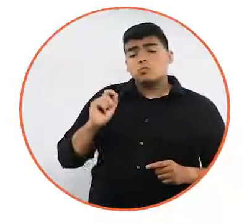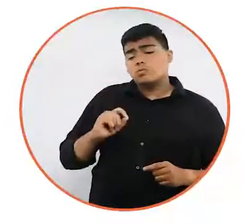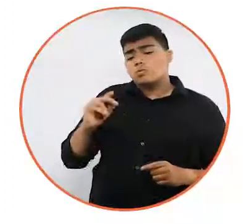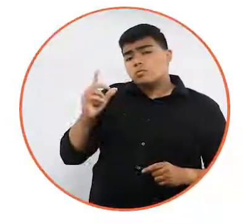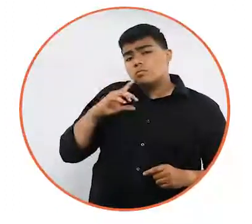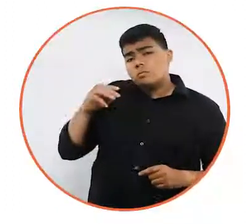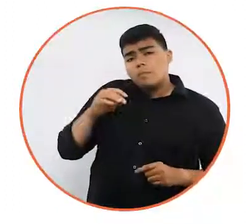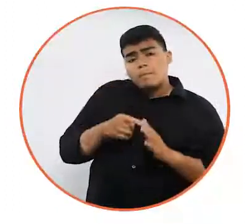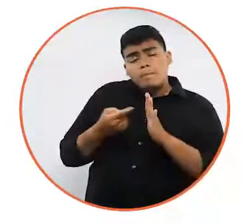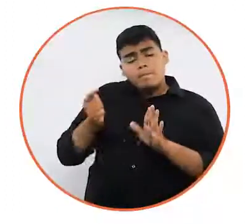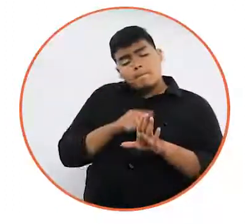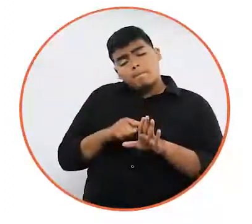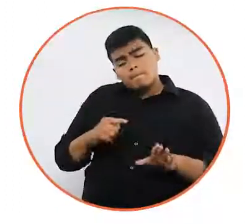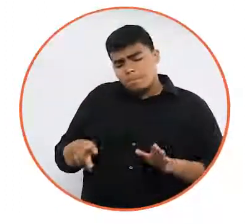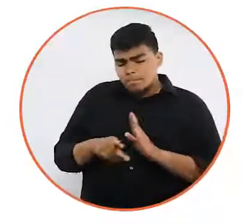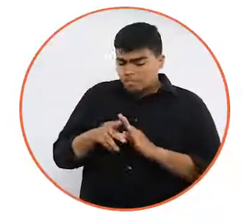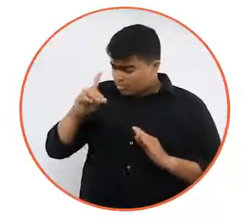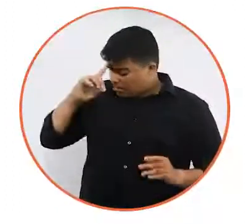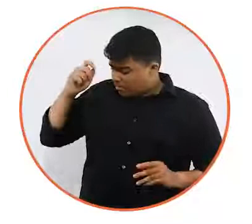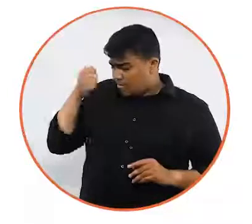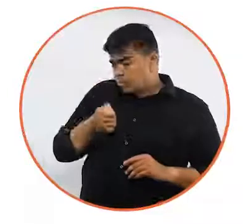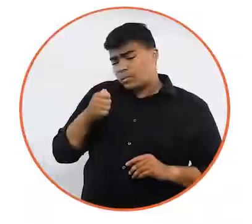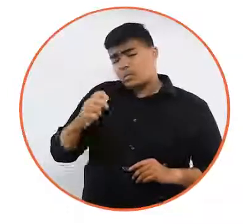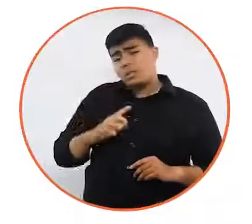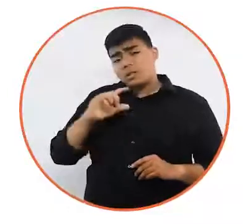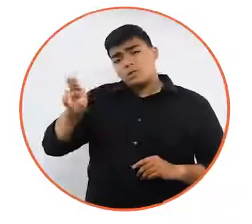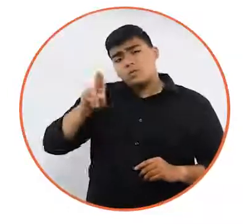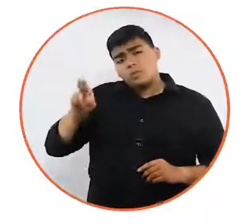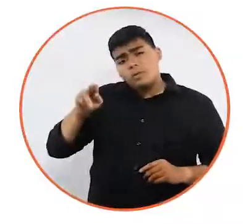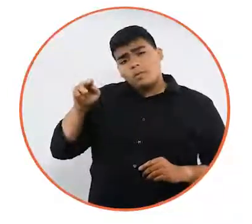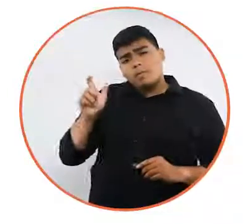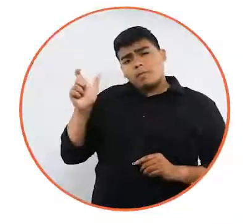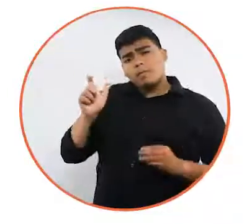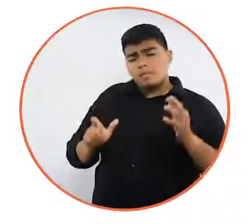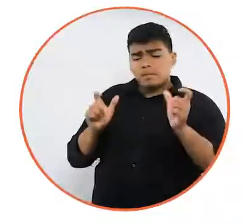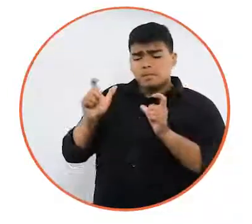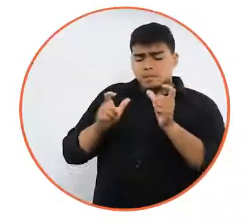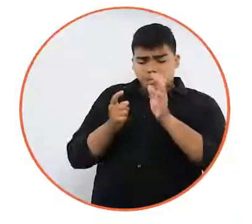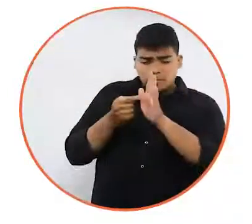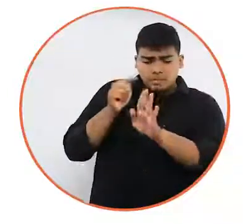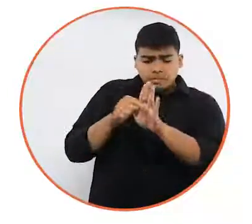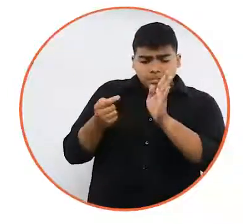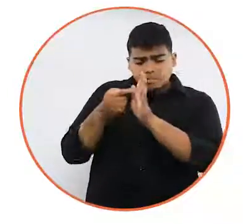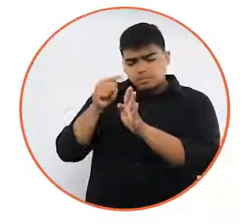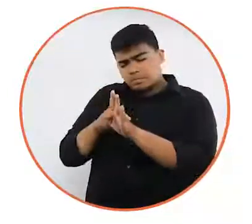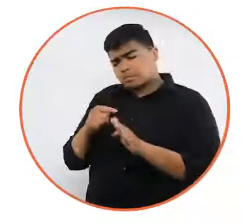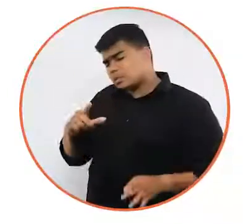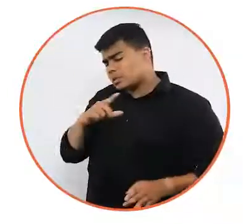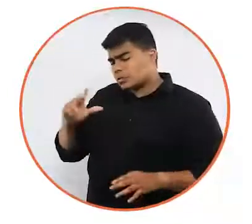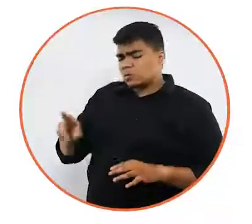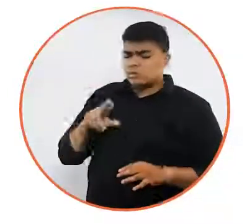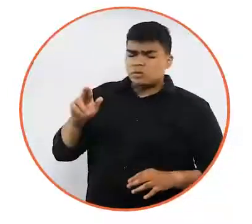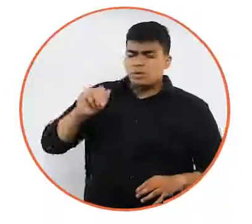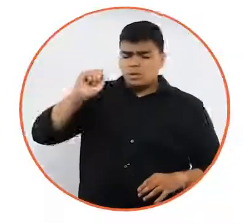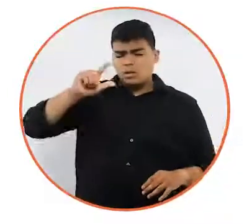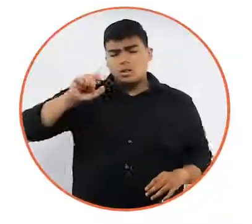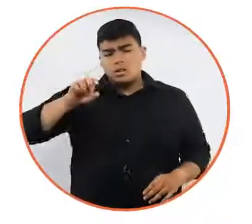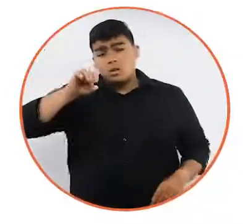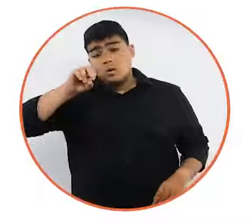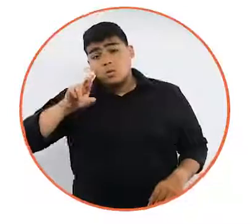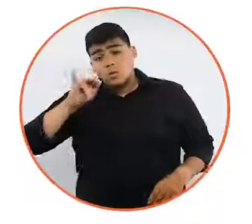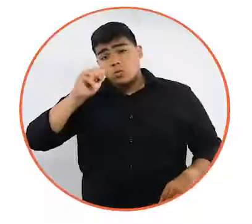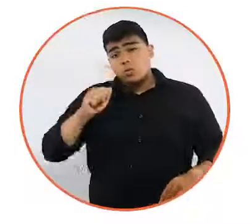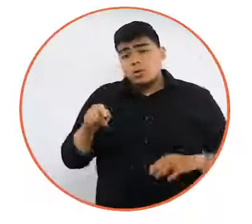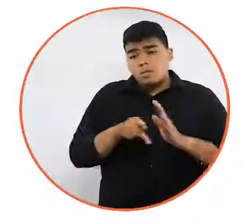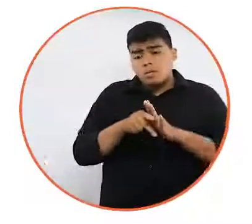caracterizar o período ditatorial. Ele vai usando as palavras metafóricas, né, através de alegorias, como a